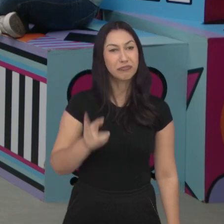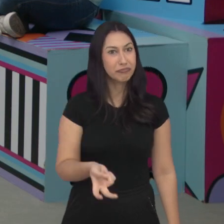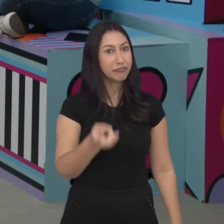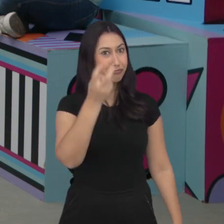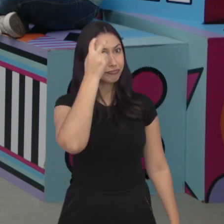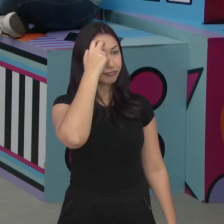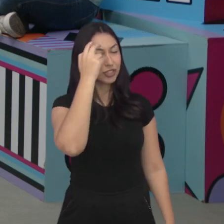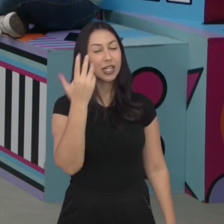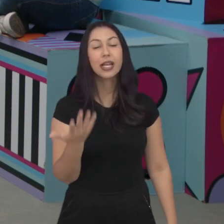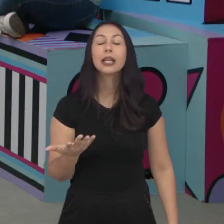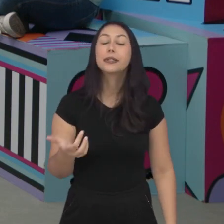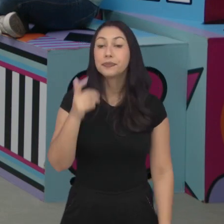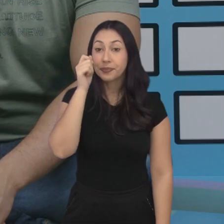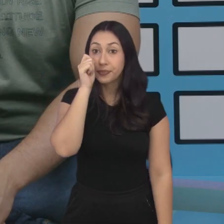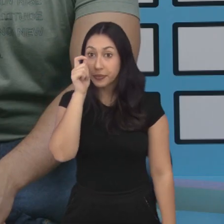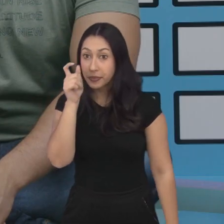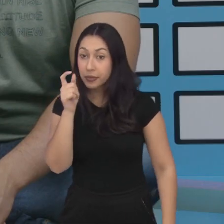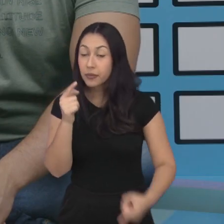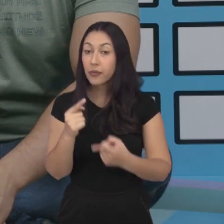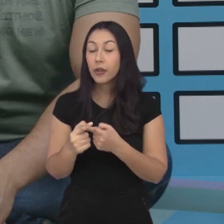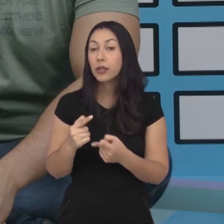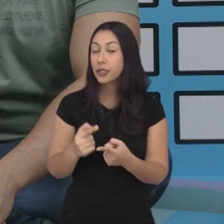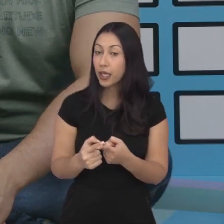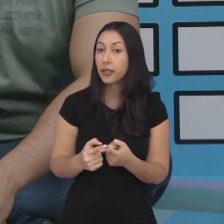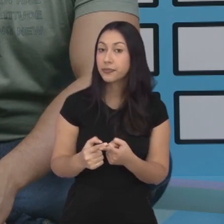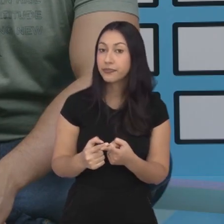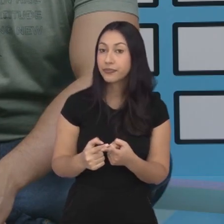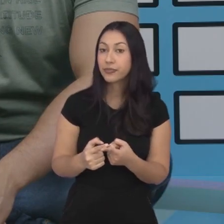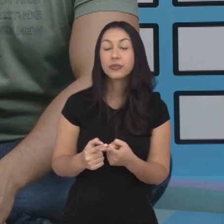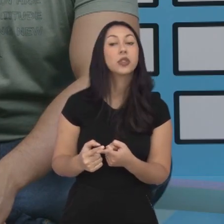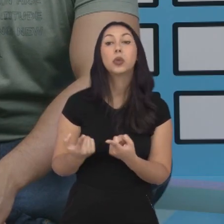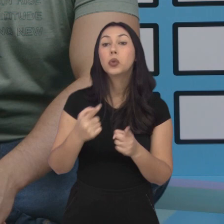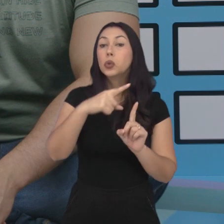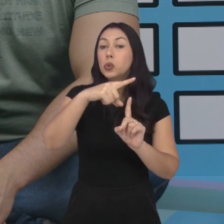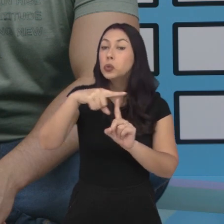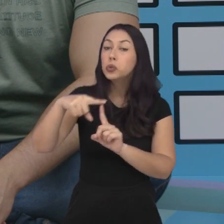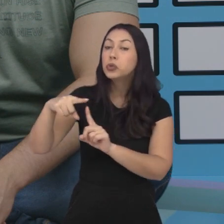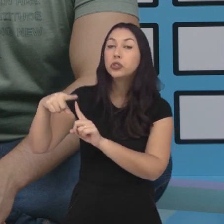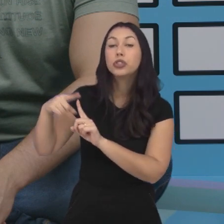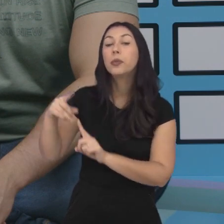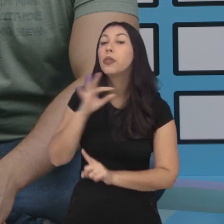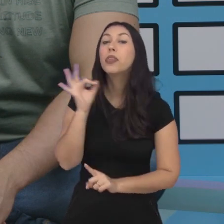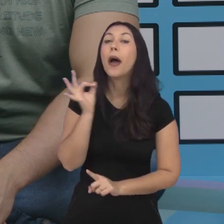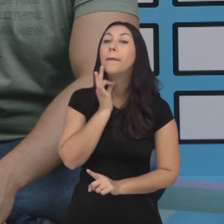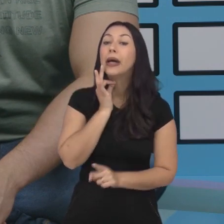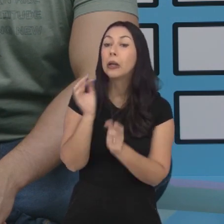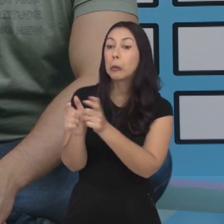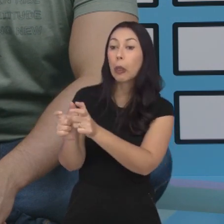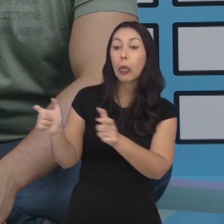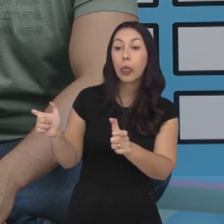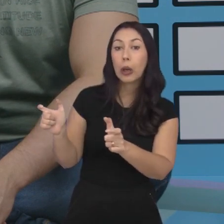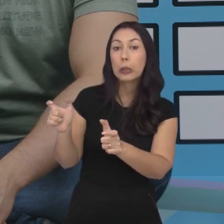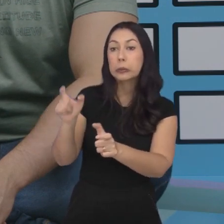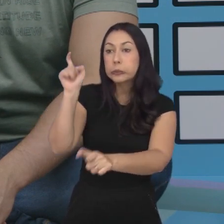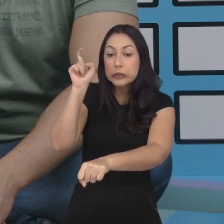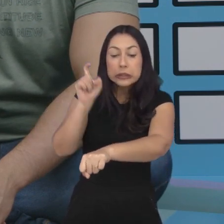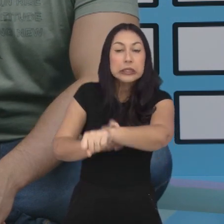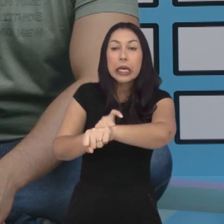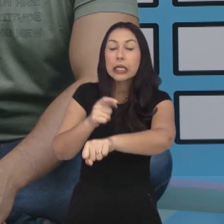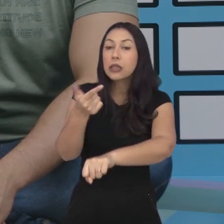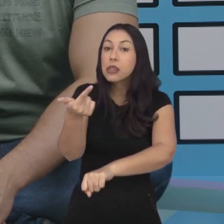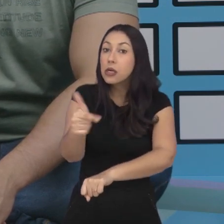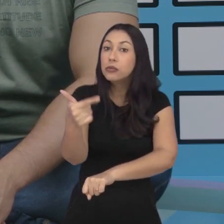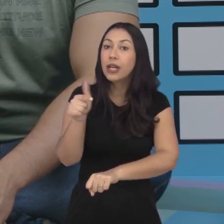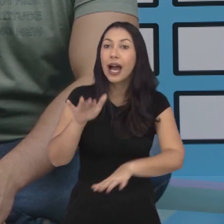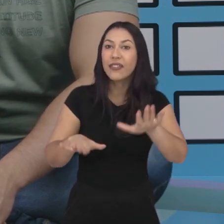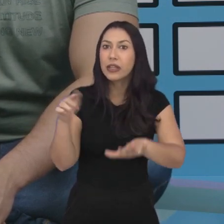cultura. Mas é muito interessante, porque são muitas, a maior parte das espécies, na verdade, não tem ferrão. A gente acostumou,